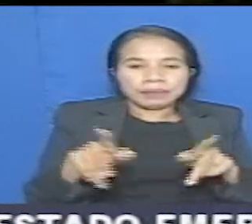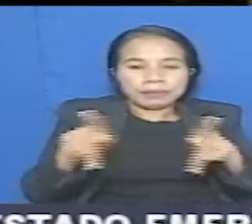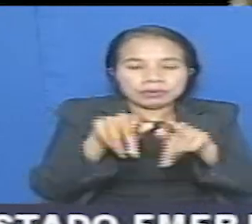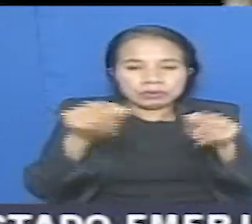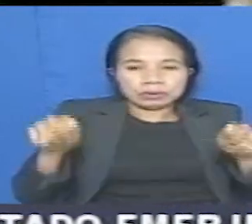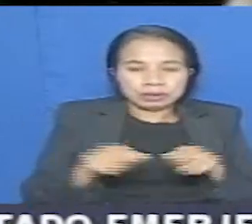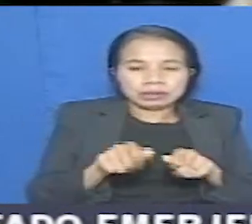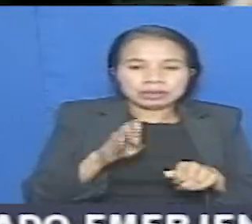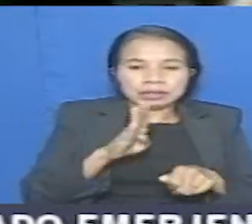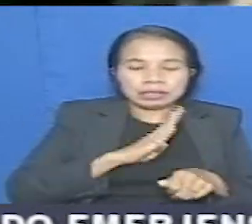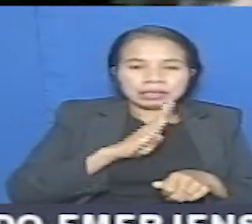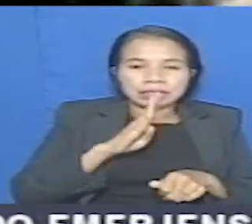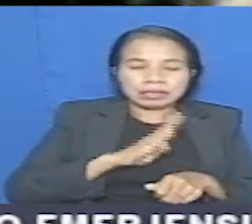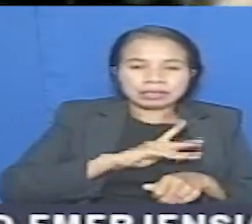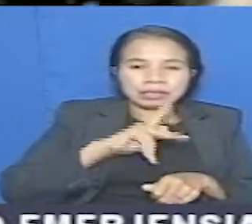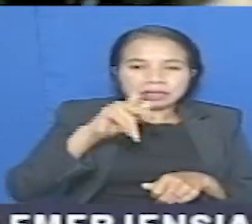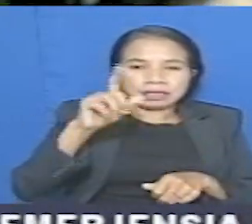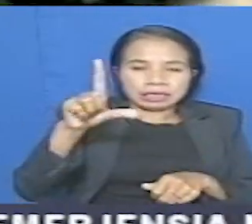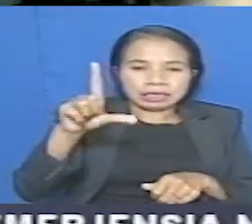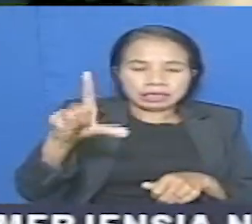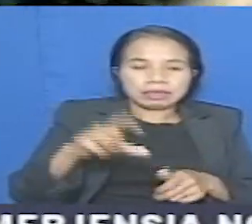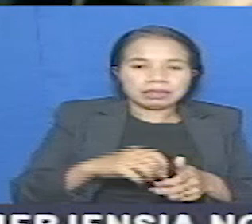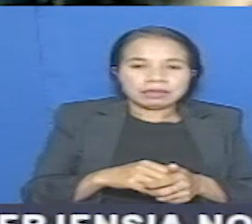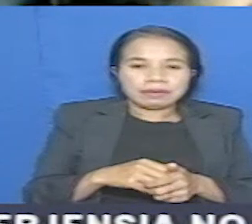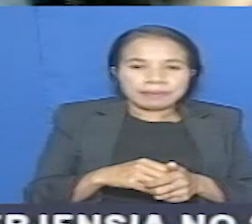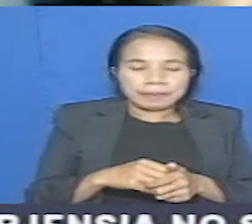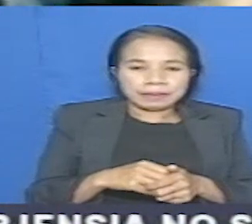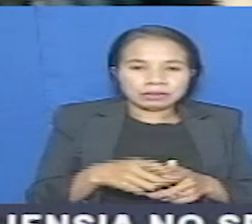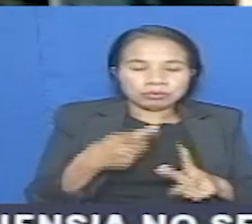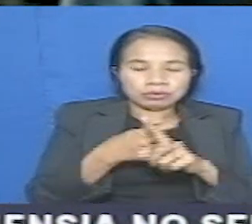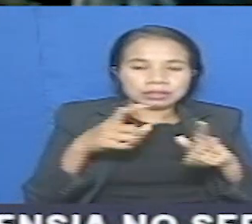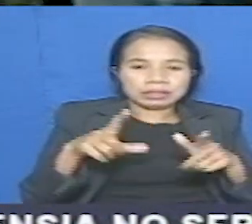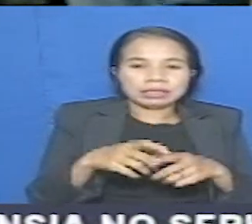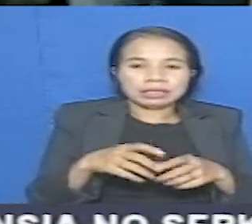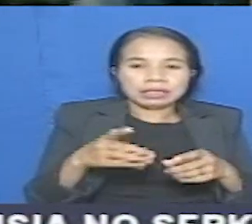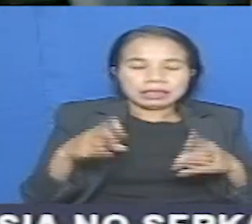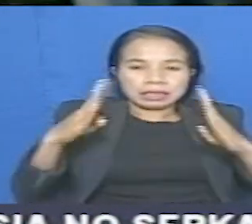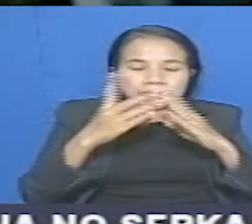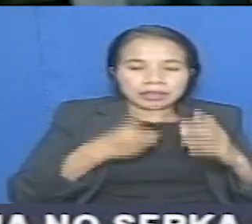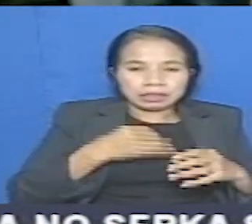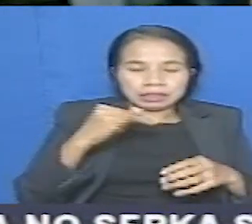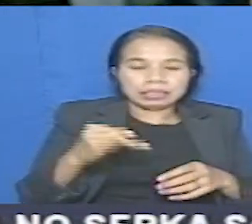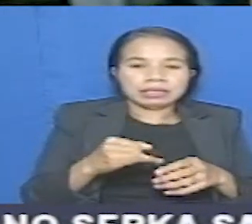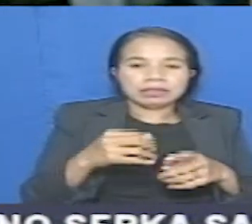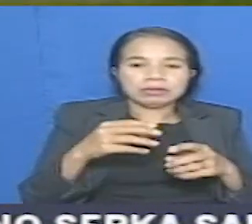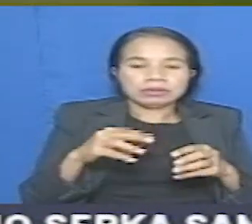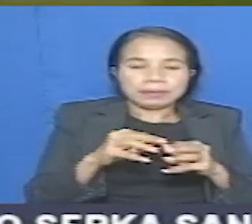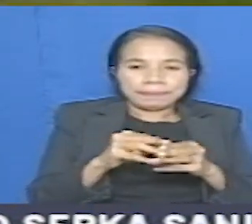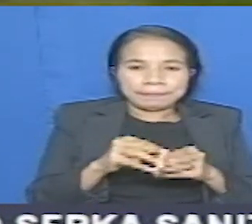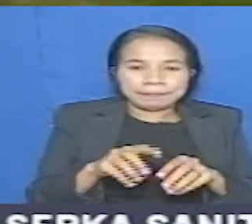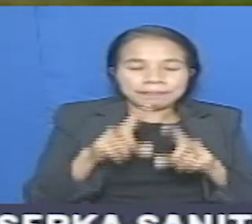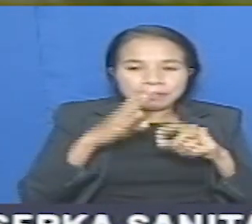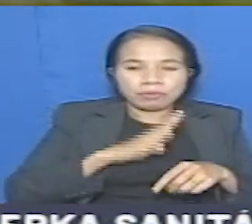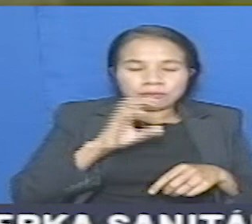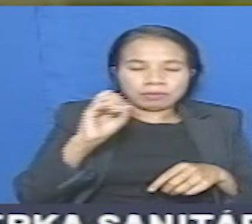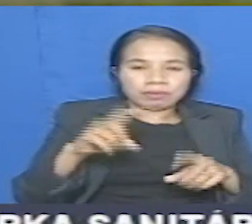administrativo Cailaco. Sidadan na Enrua main hira biazen husi kapital lili mai munisipi Bobonaru la entrega amba parte lideransa